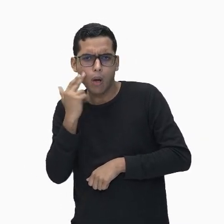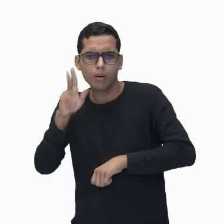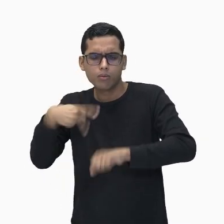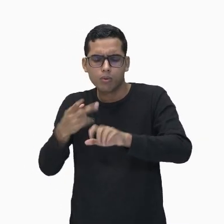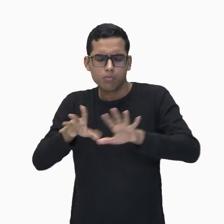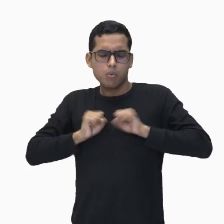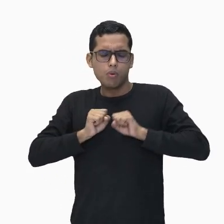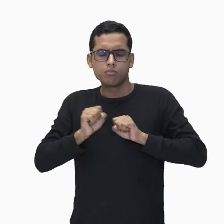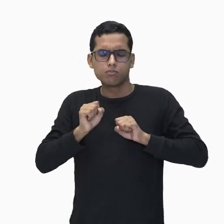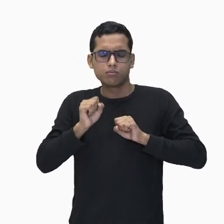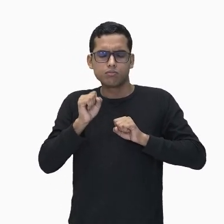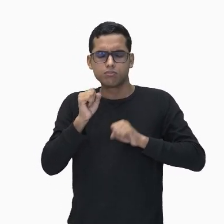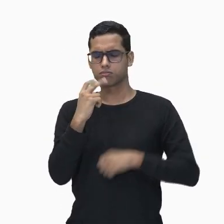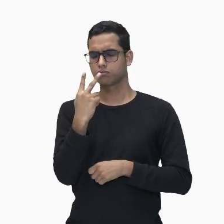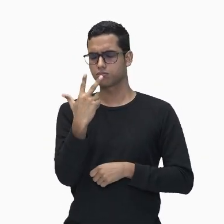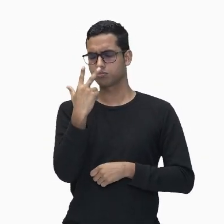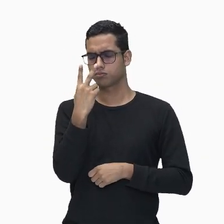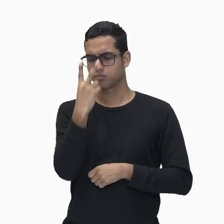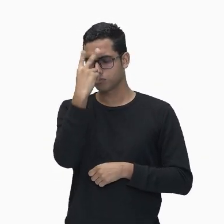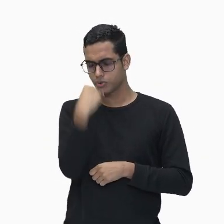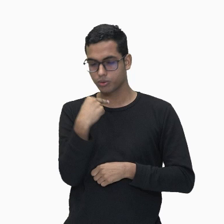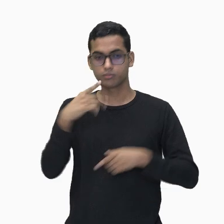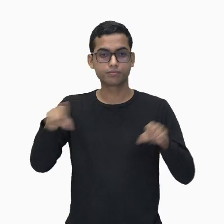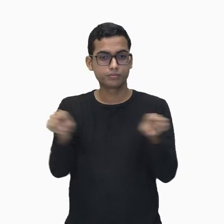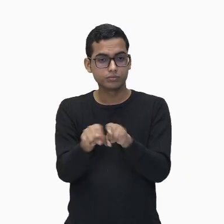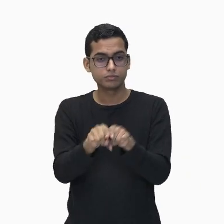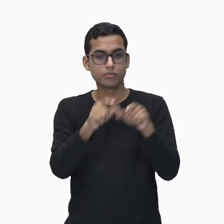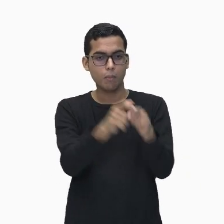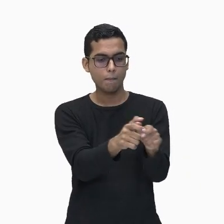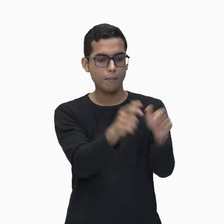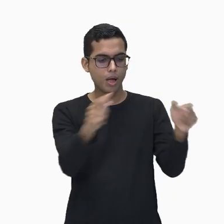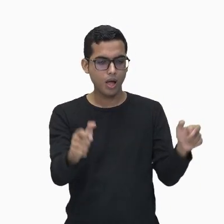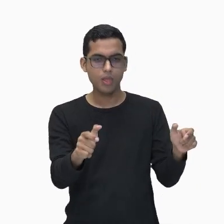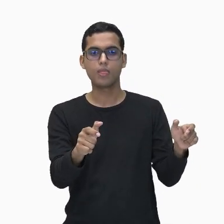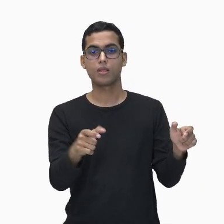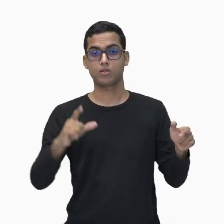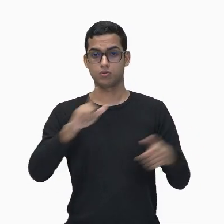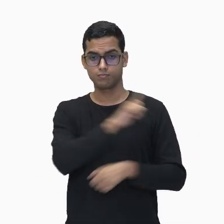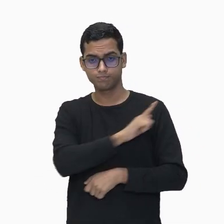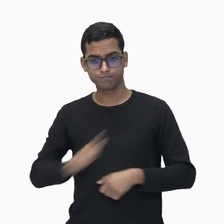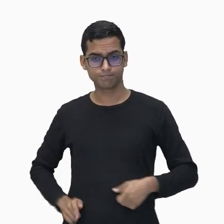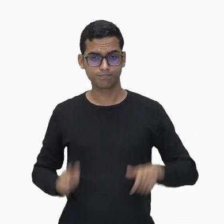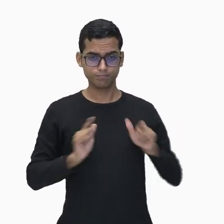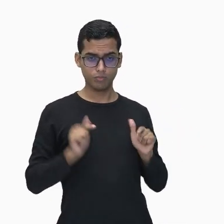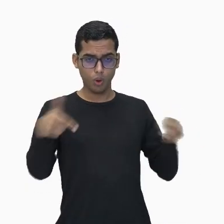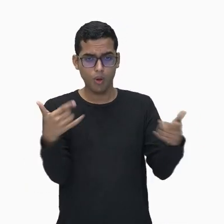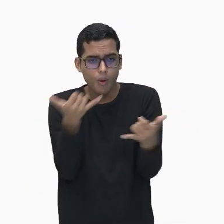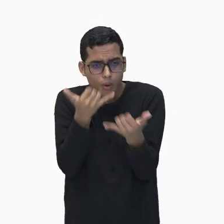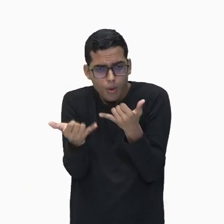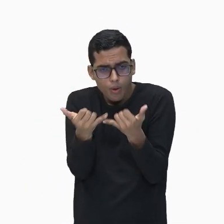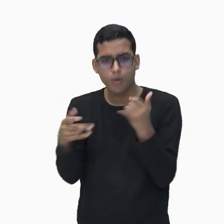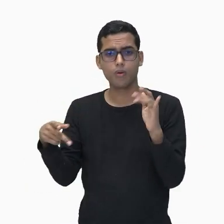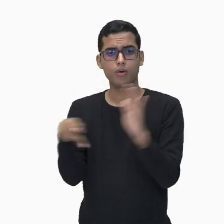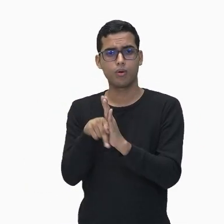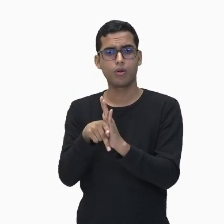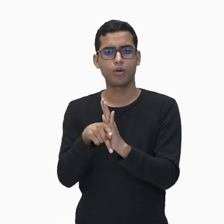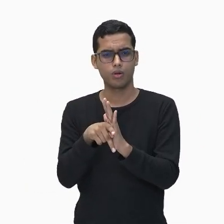da população é contaminada e o governo toma medidas semelhantes à